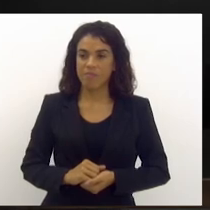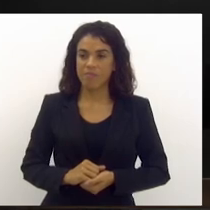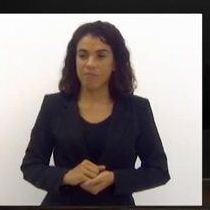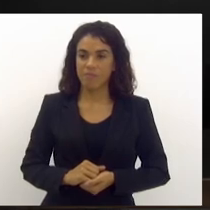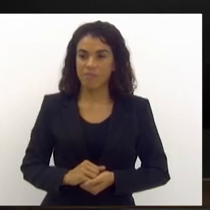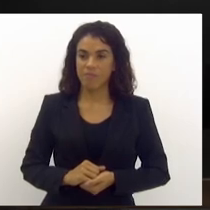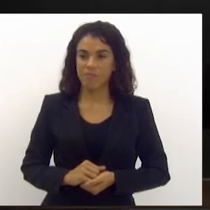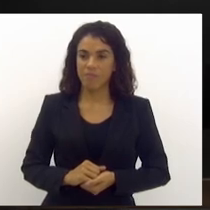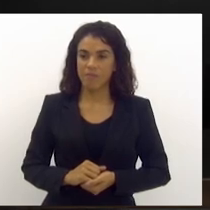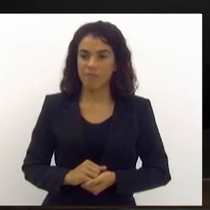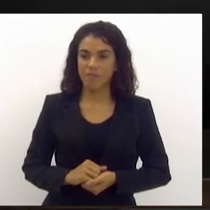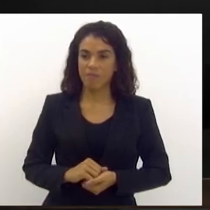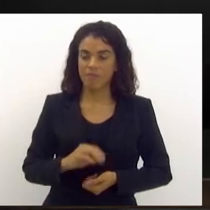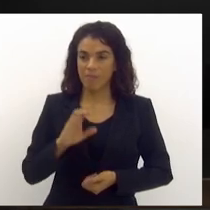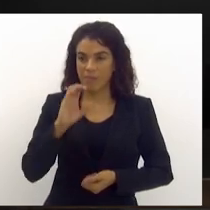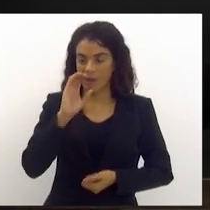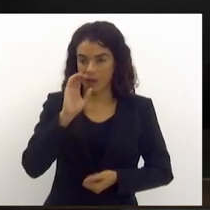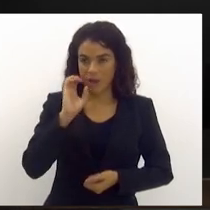Érica Takimoto.